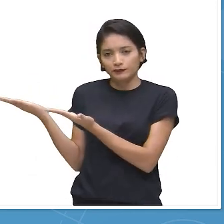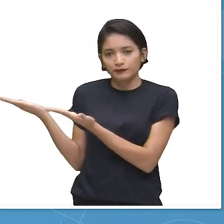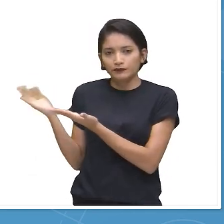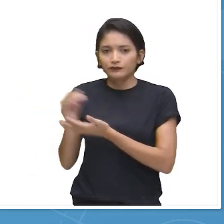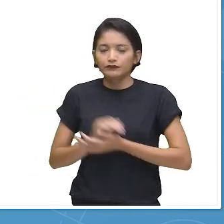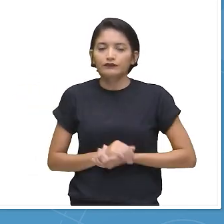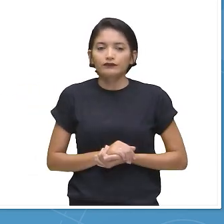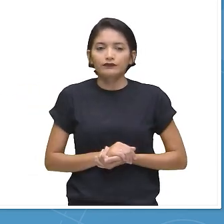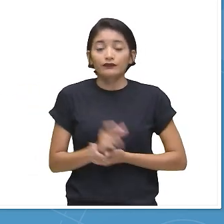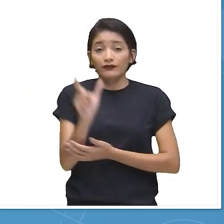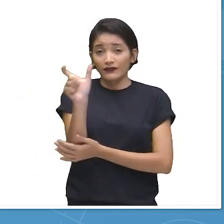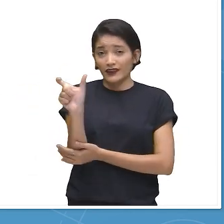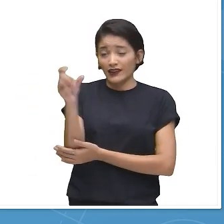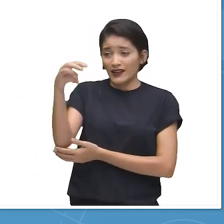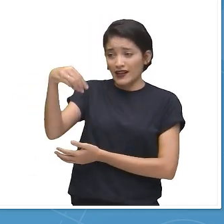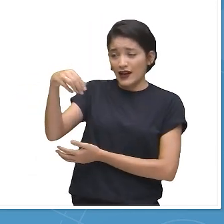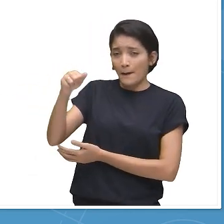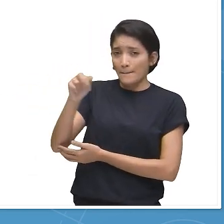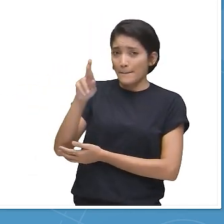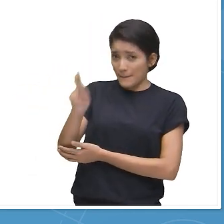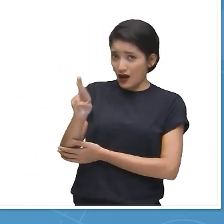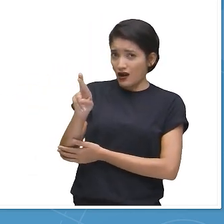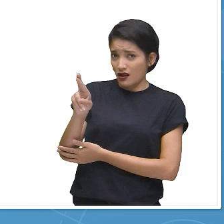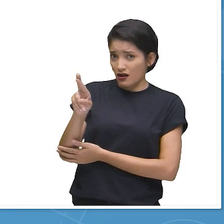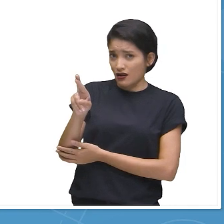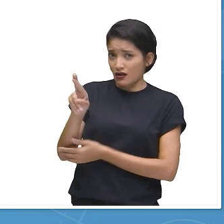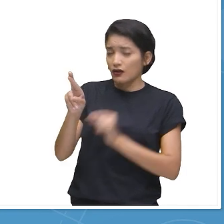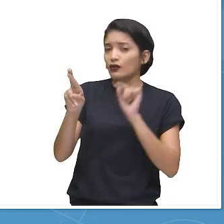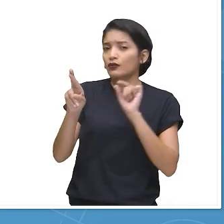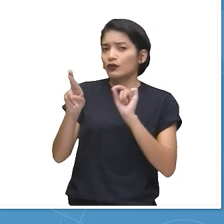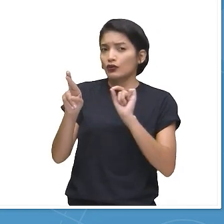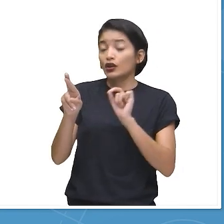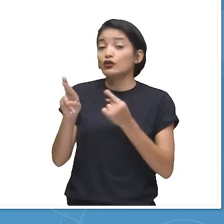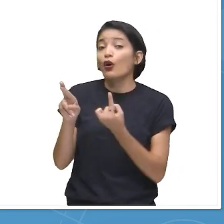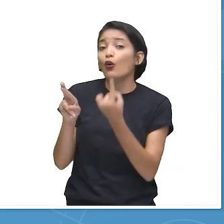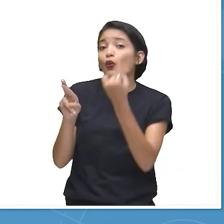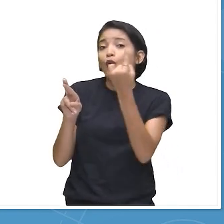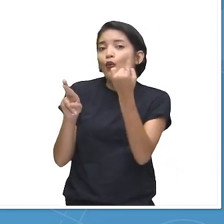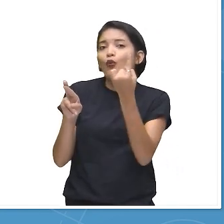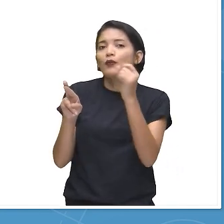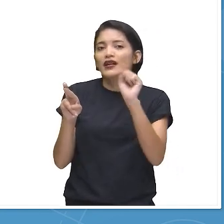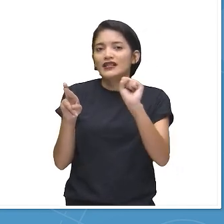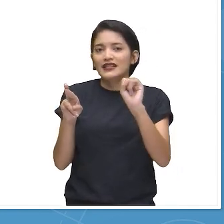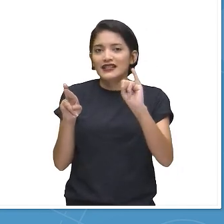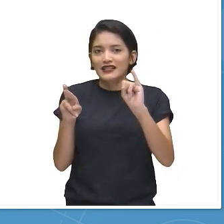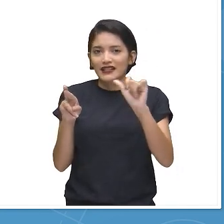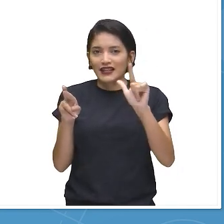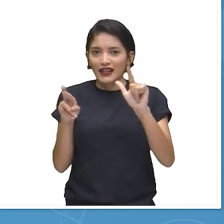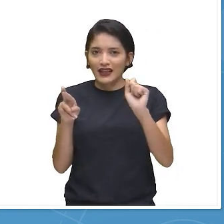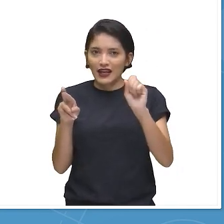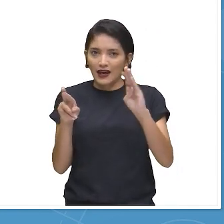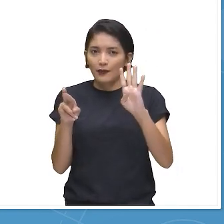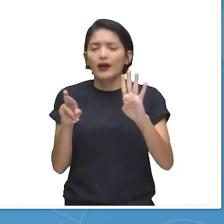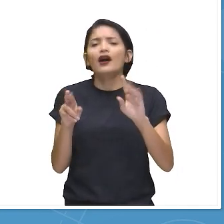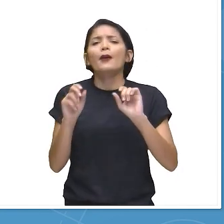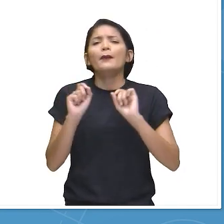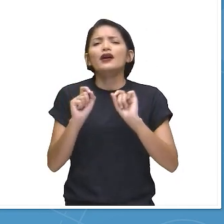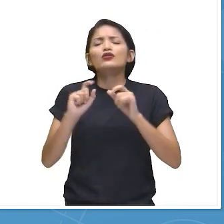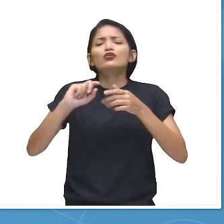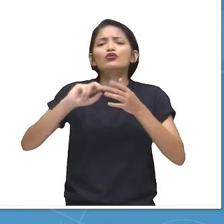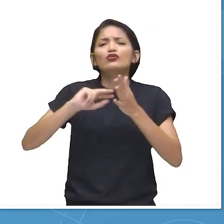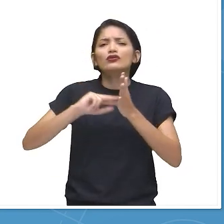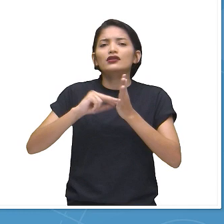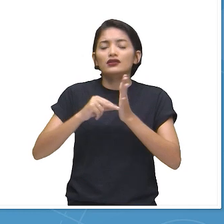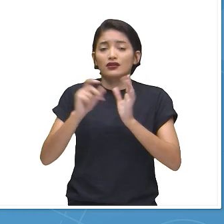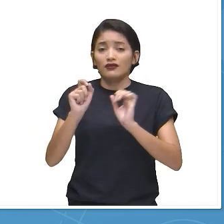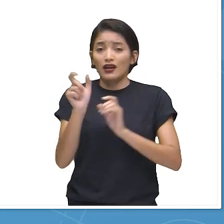a palavra mar. A palavra mar é constituída de apenas uma sílaba. E como se chama a palavra